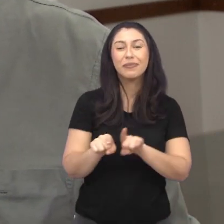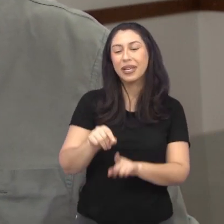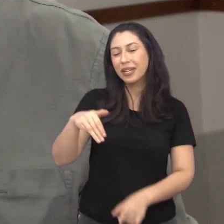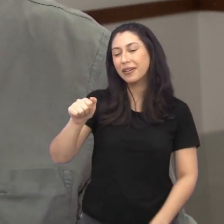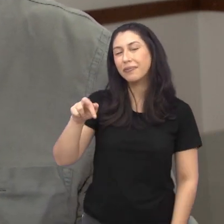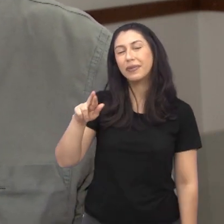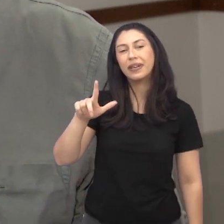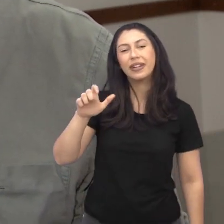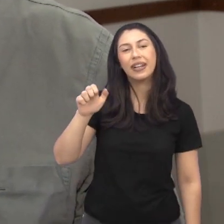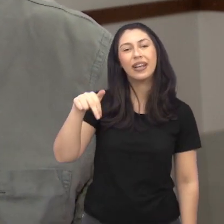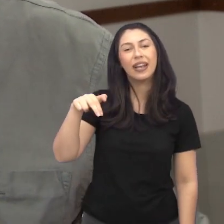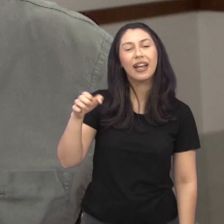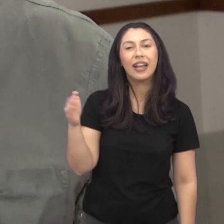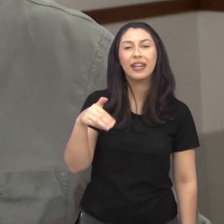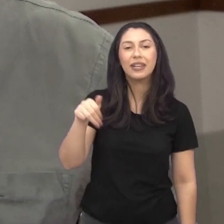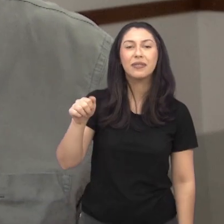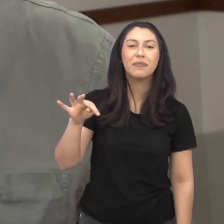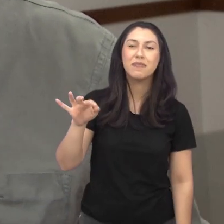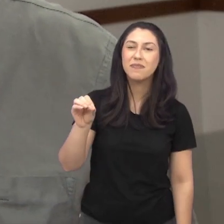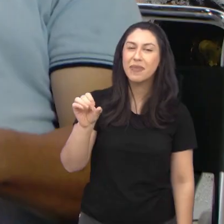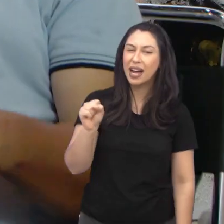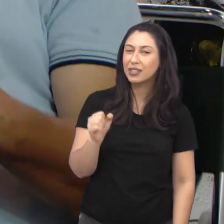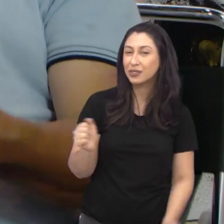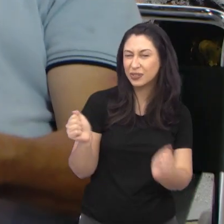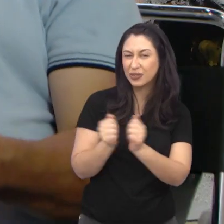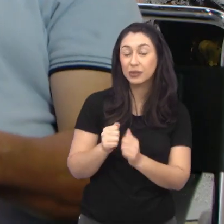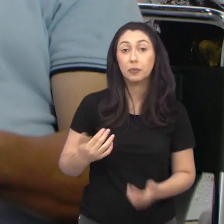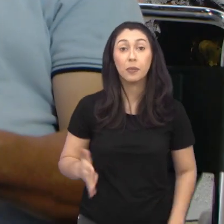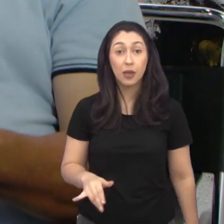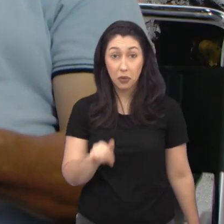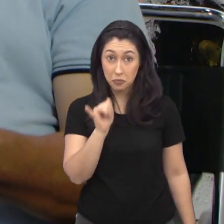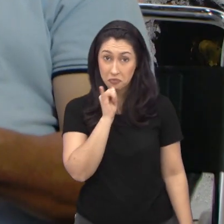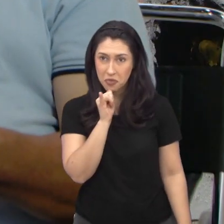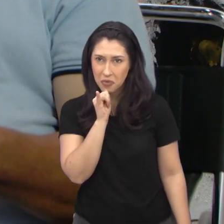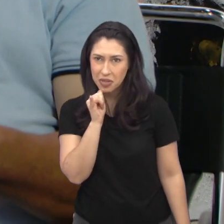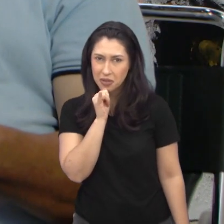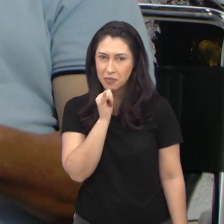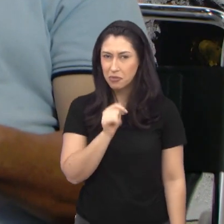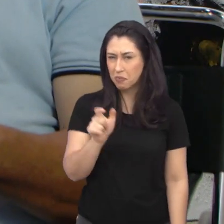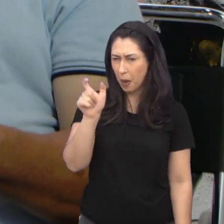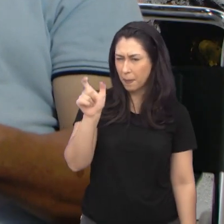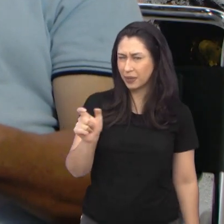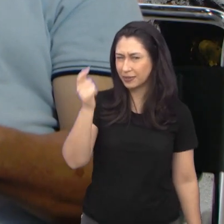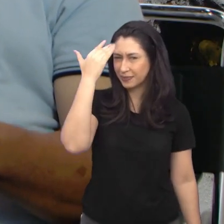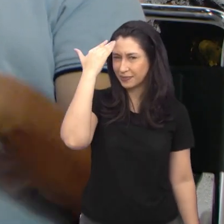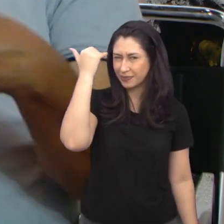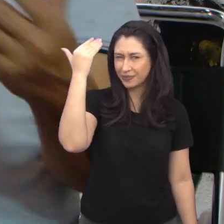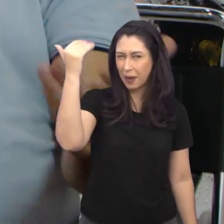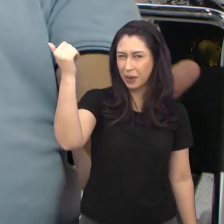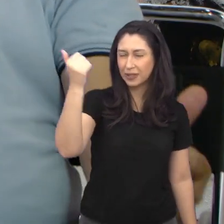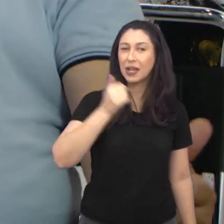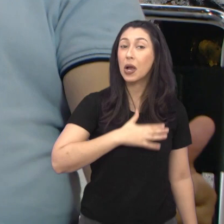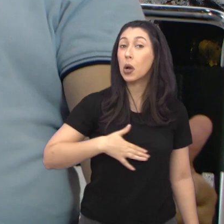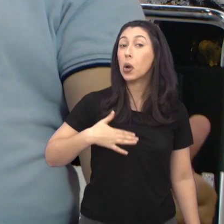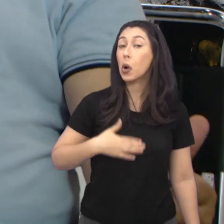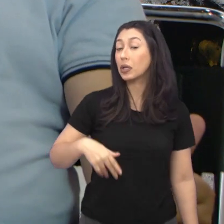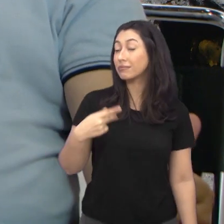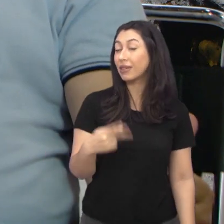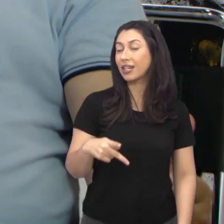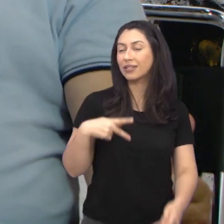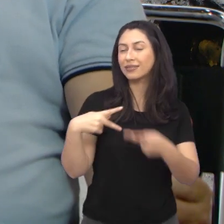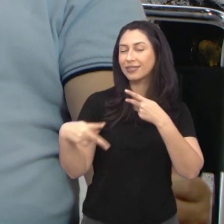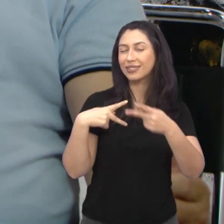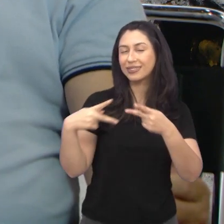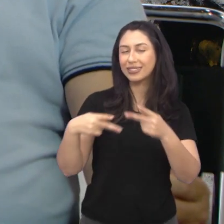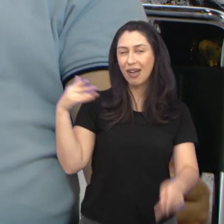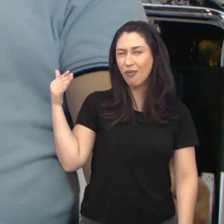do lado, né, naquela correria. Eu vou dar exemplo de um artista que gosta muito de São José dos Campos, que